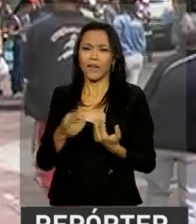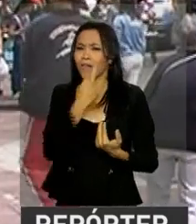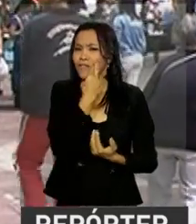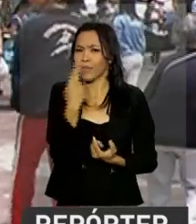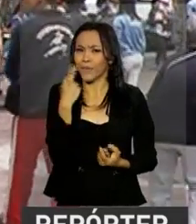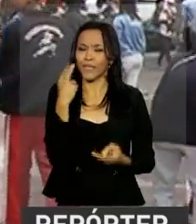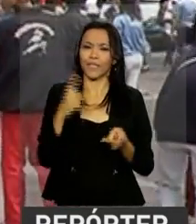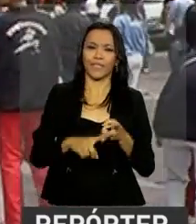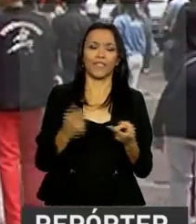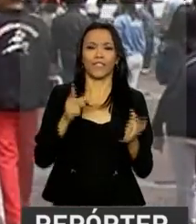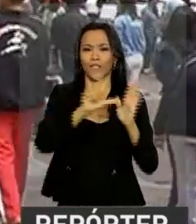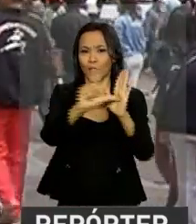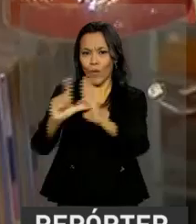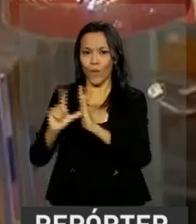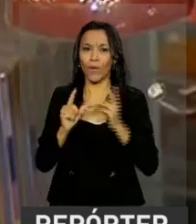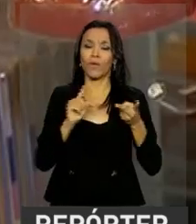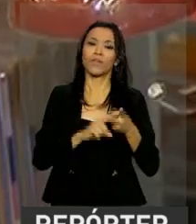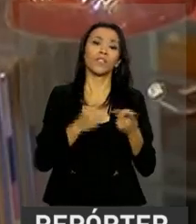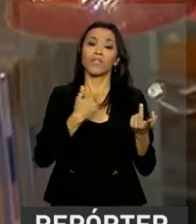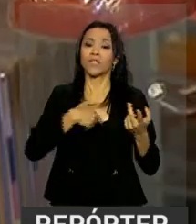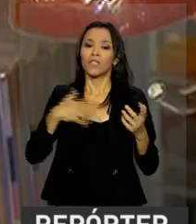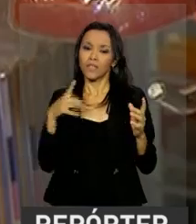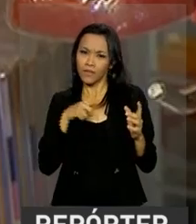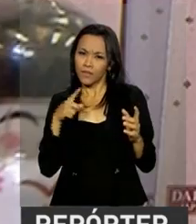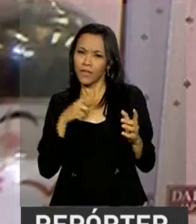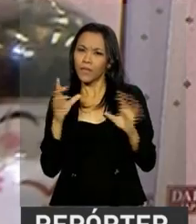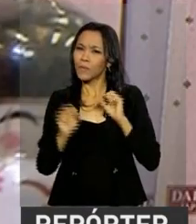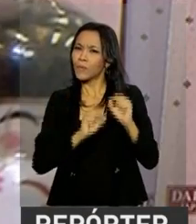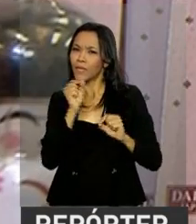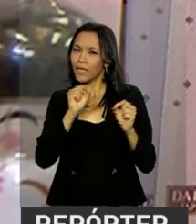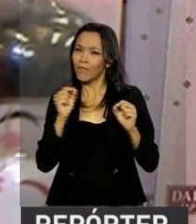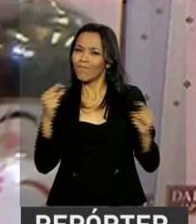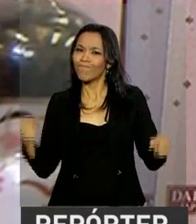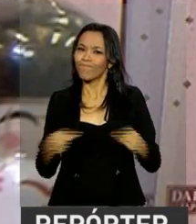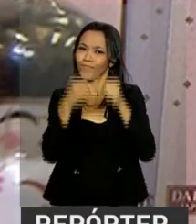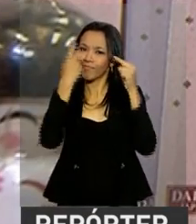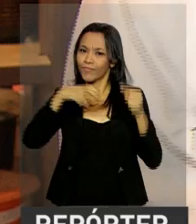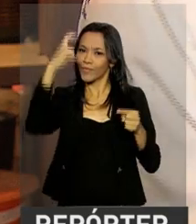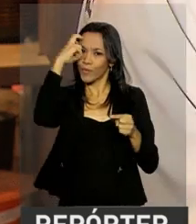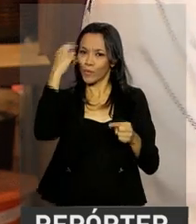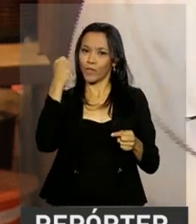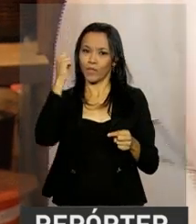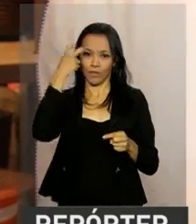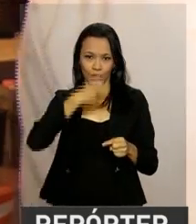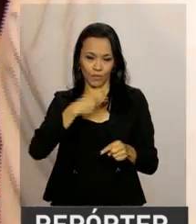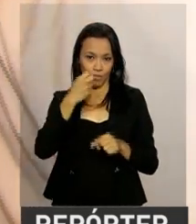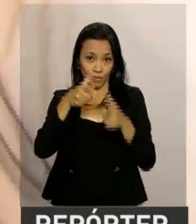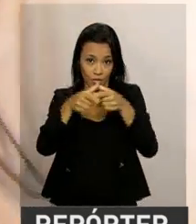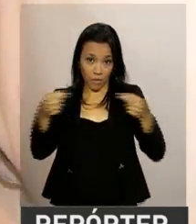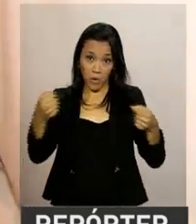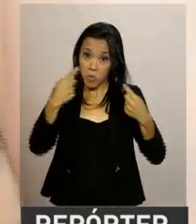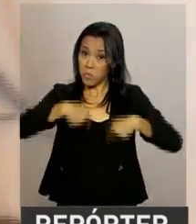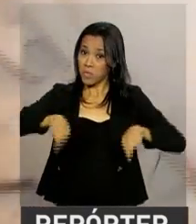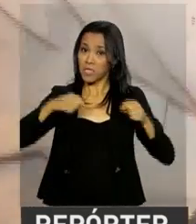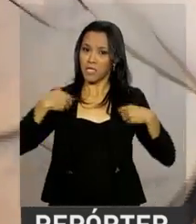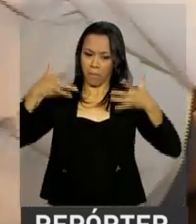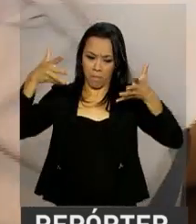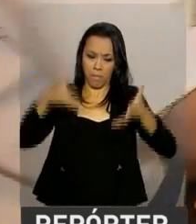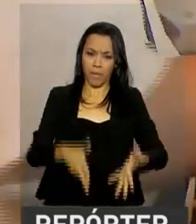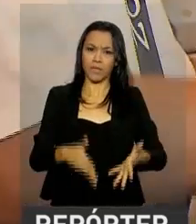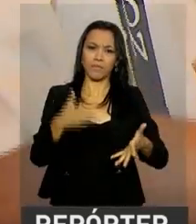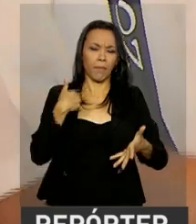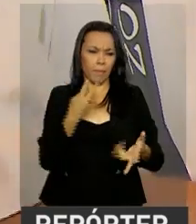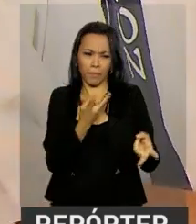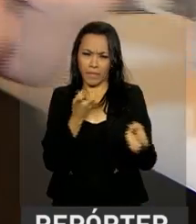restaurantes, lojas e comércios ligados de alguma forma ao Japão. Mas não é preciso fazer parte da comunidade japonesa